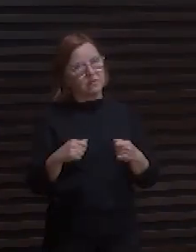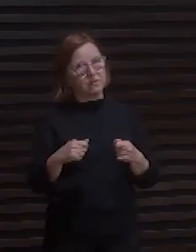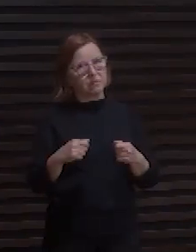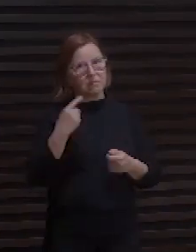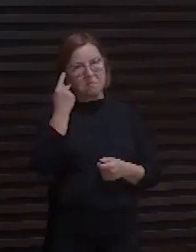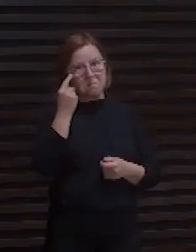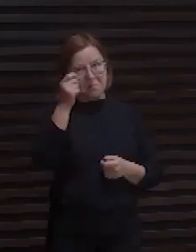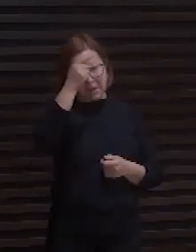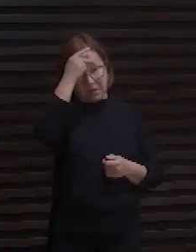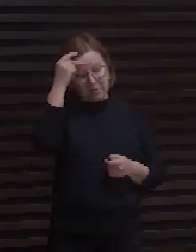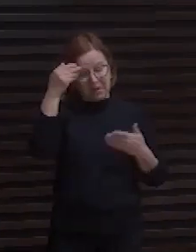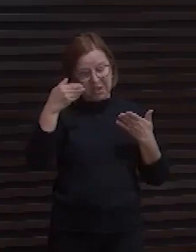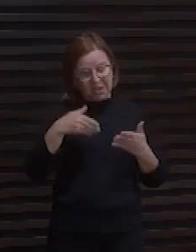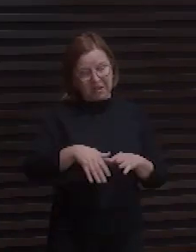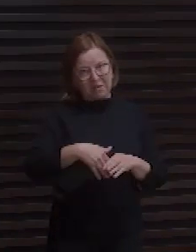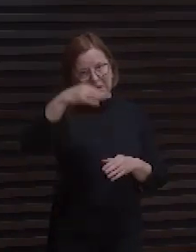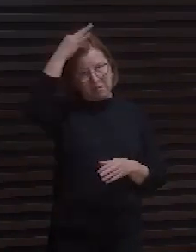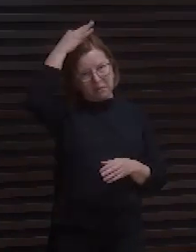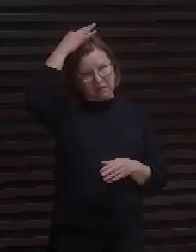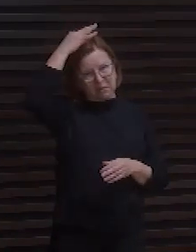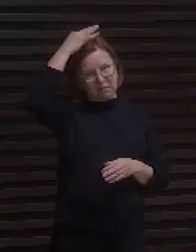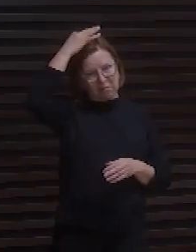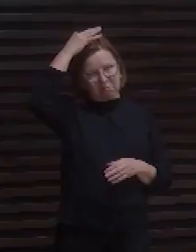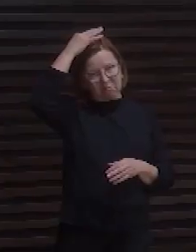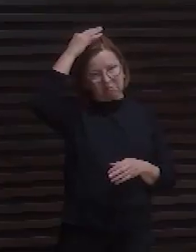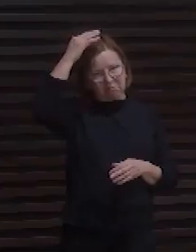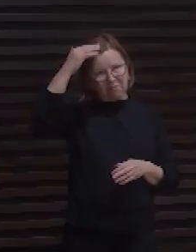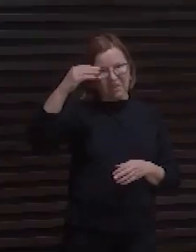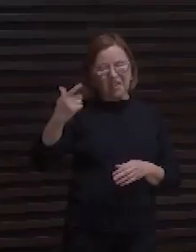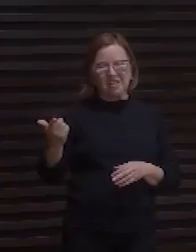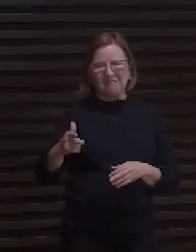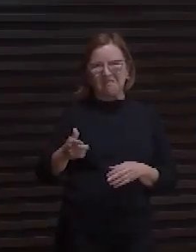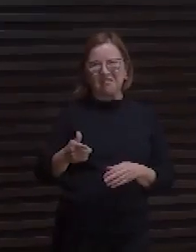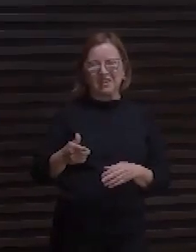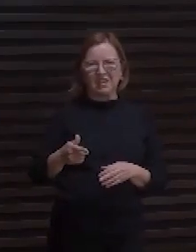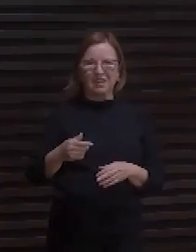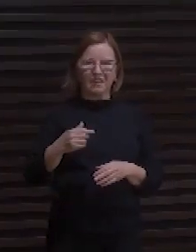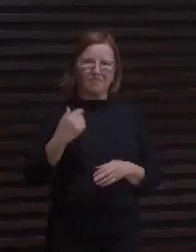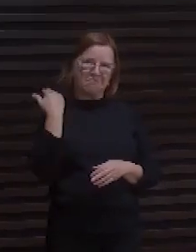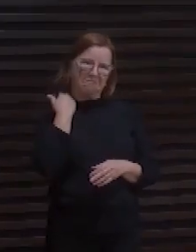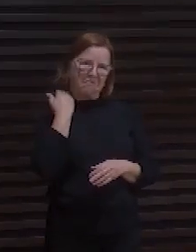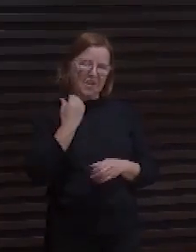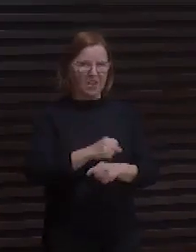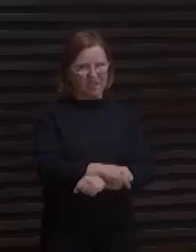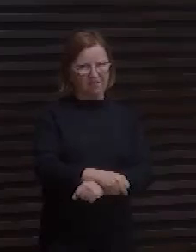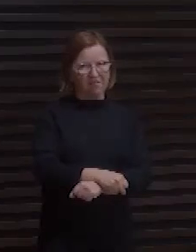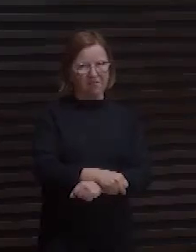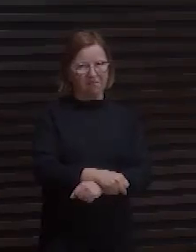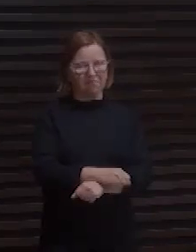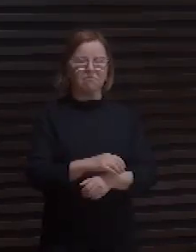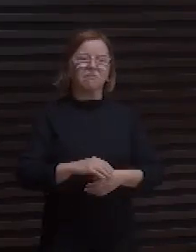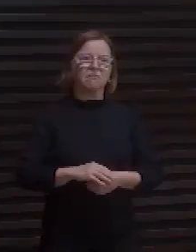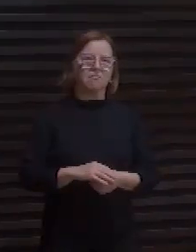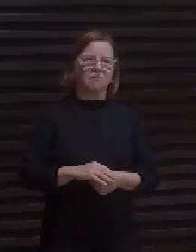nascido de novo submeter-se de novo a jugo de escravidão. Senão ele não teria colocado isso aqui. Ele não está tratando aqui